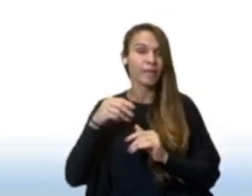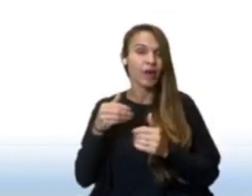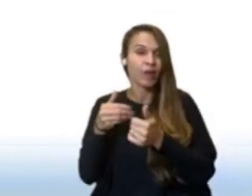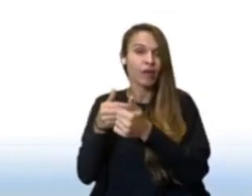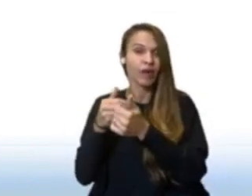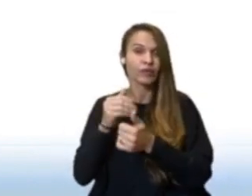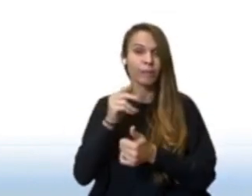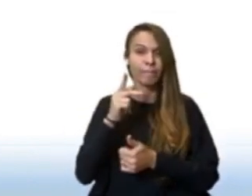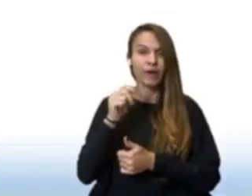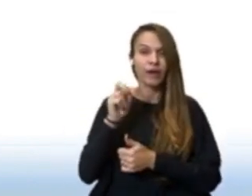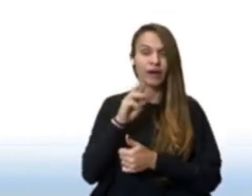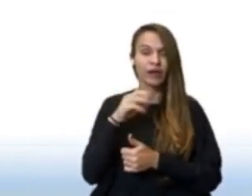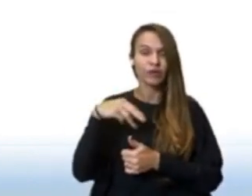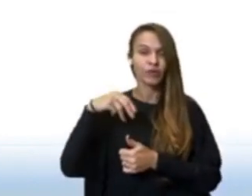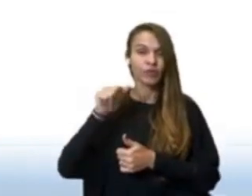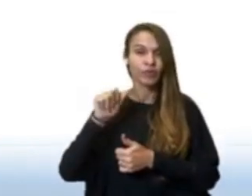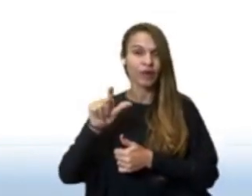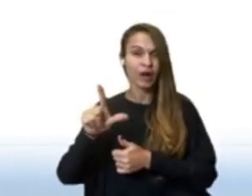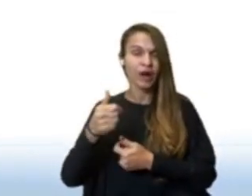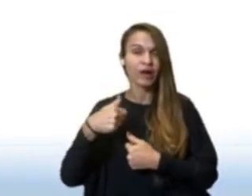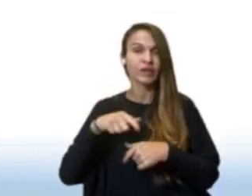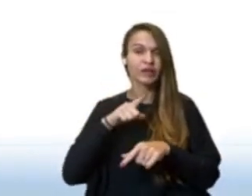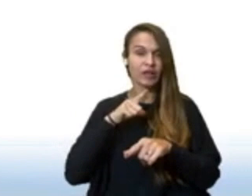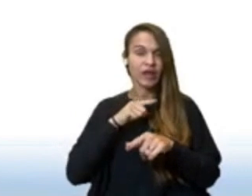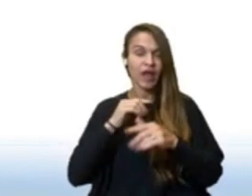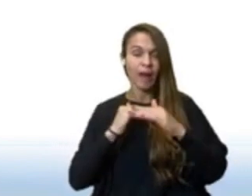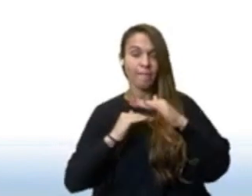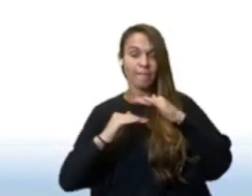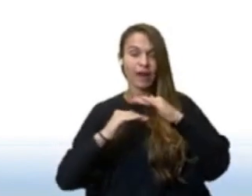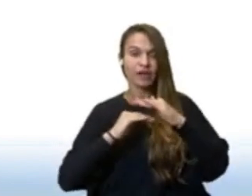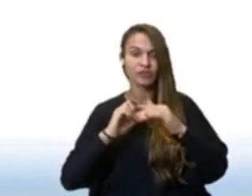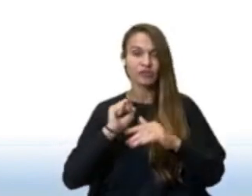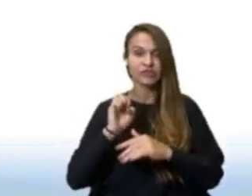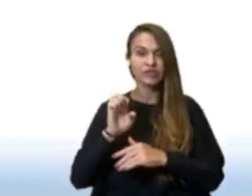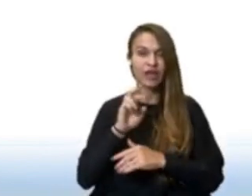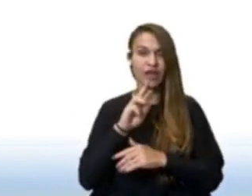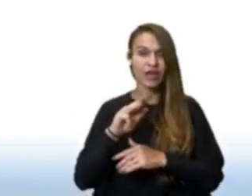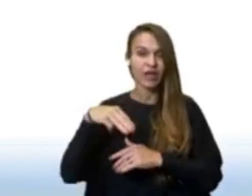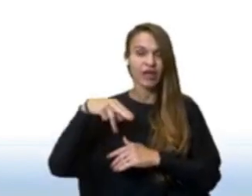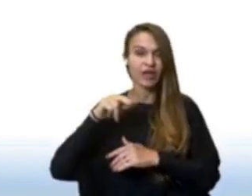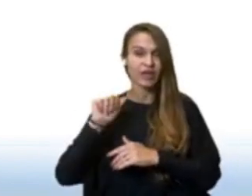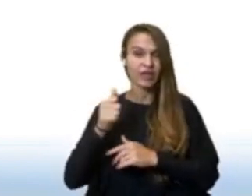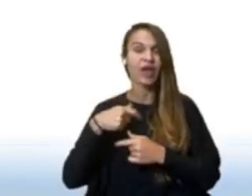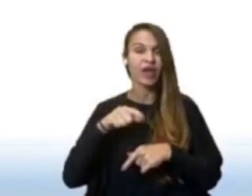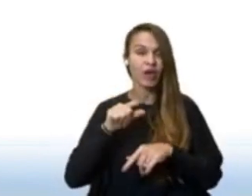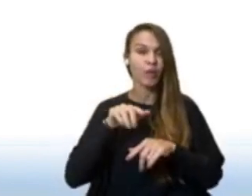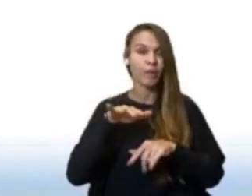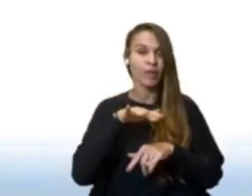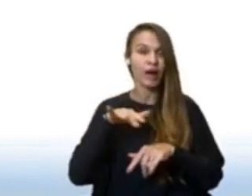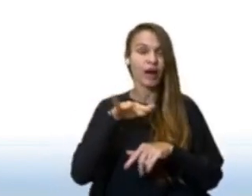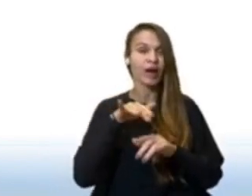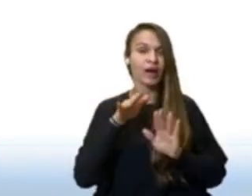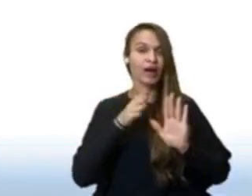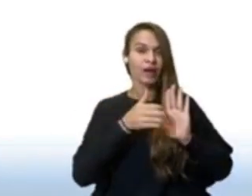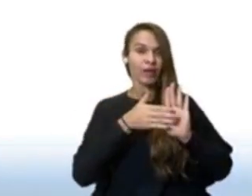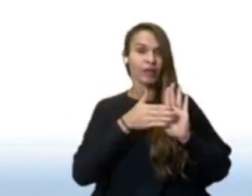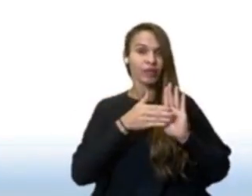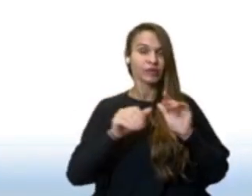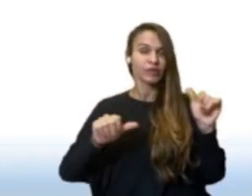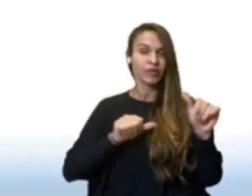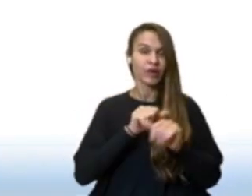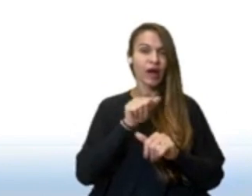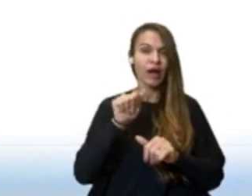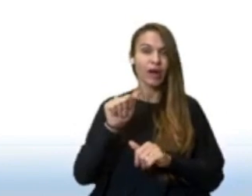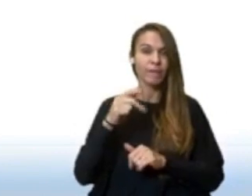a CAESB captando ali abaixo da Serrinha, e então essa é uma área candidata a ser transformada numa APM, e a gente tem